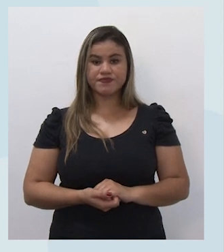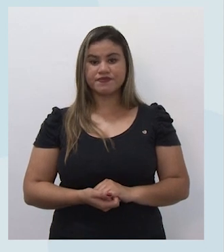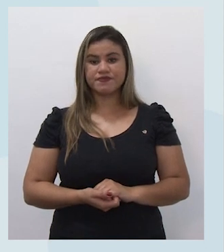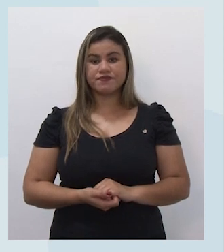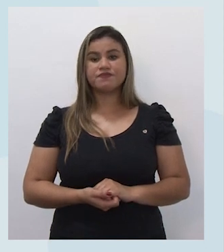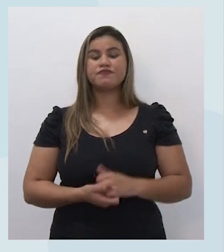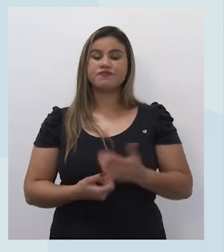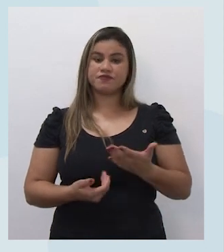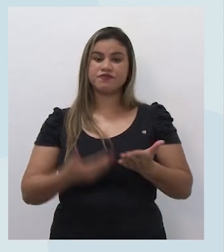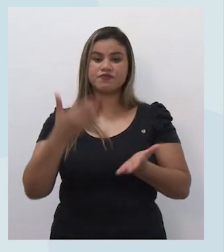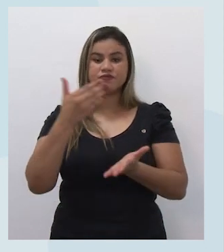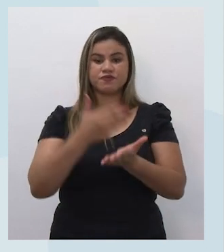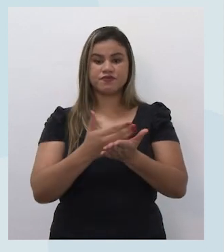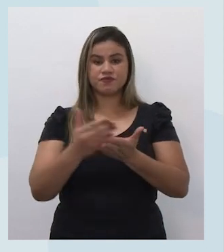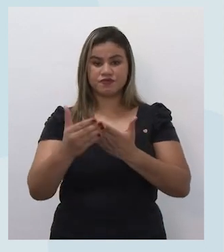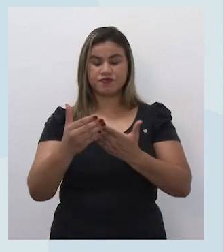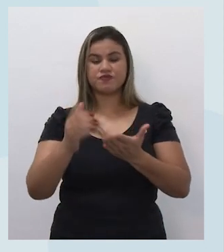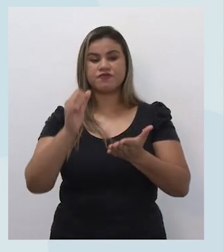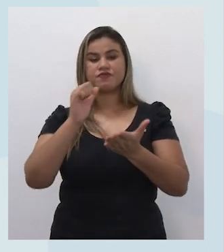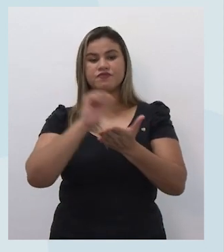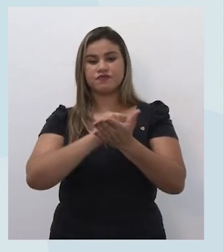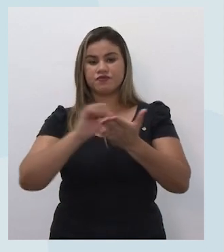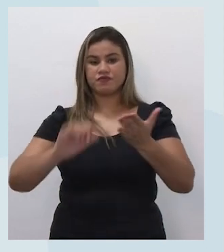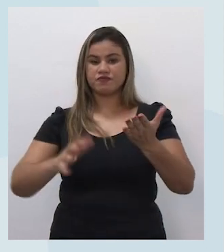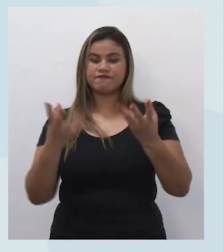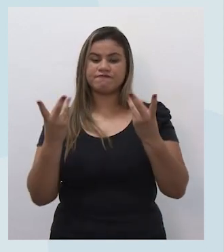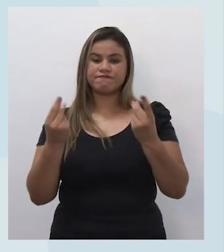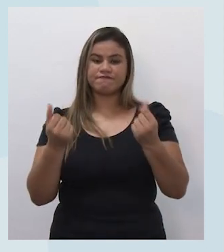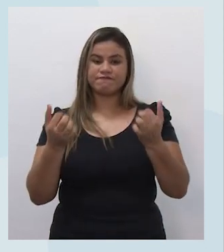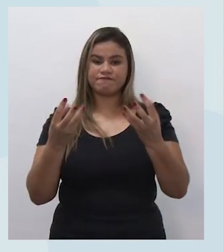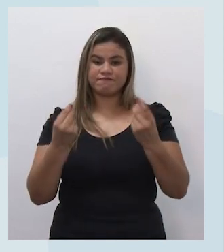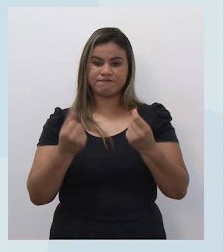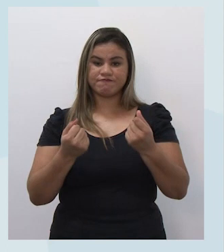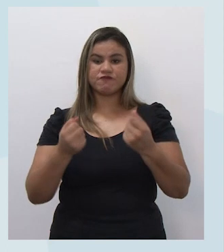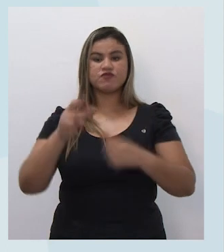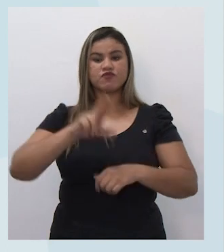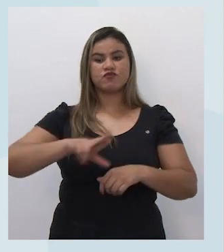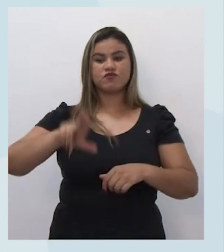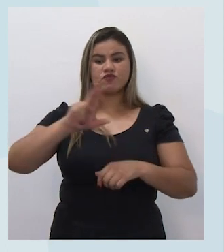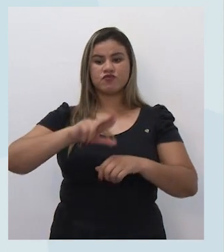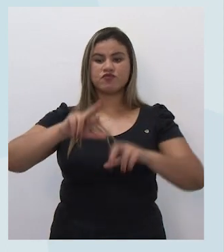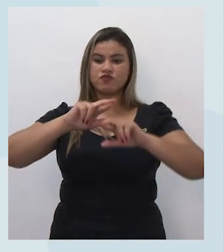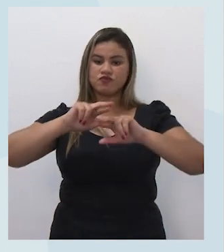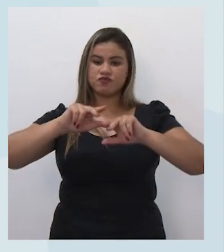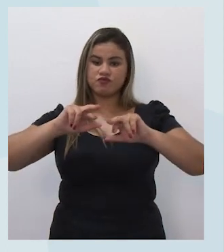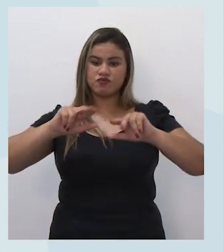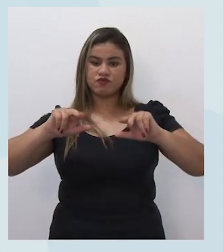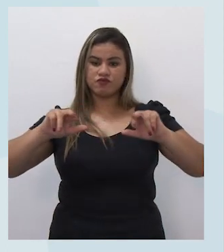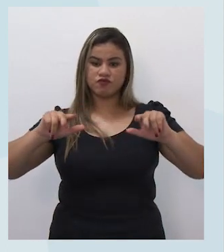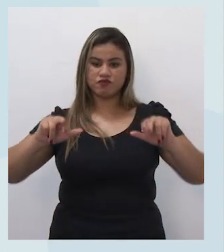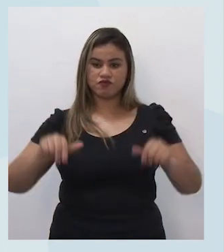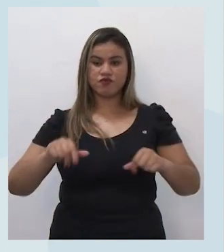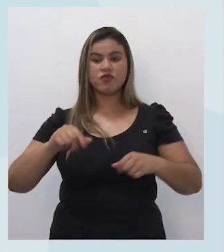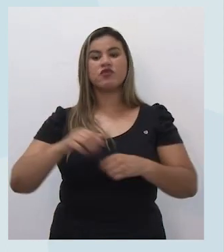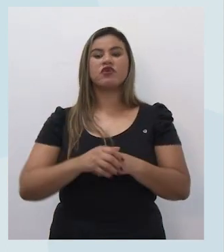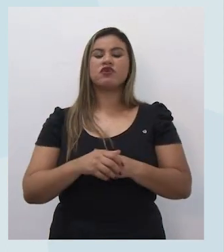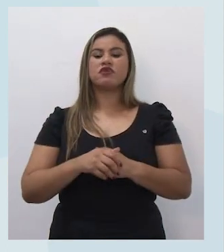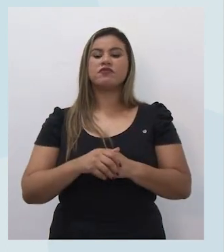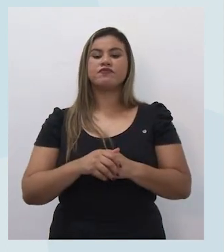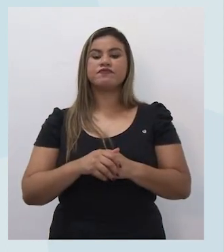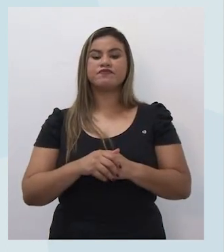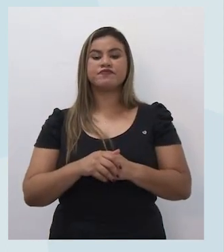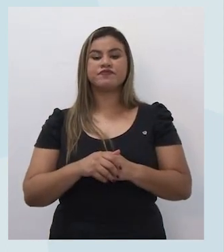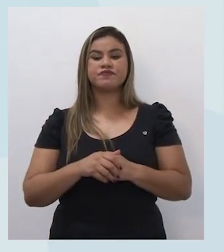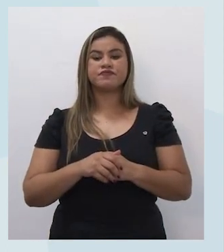com uma atividade de sensibilização, para falar um pouco sobre a utilização de recursos semióticos e os